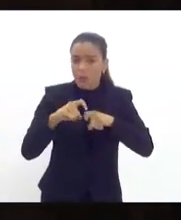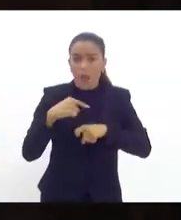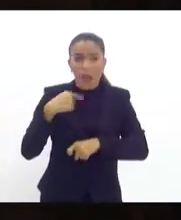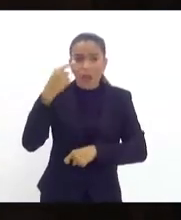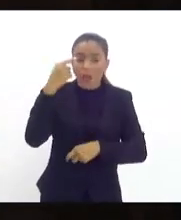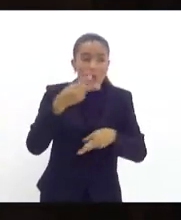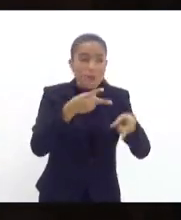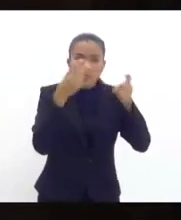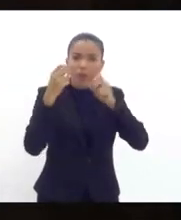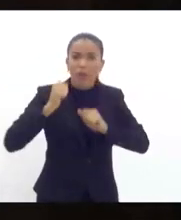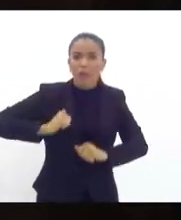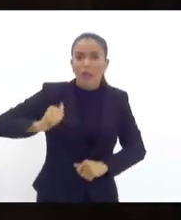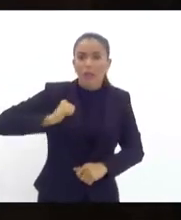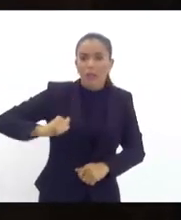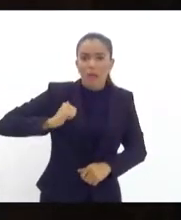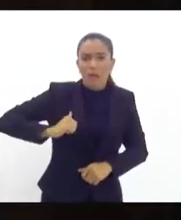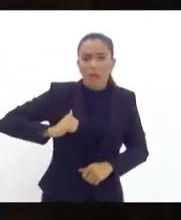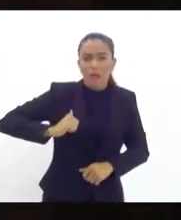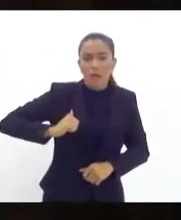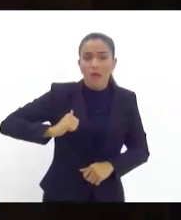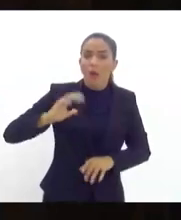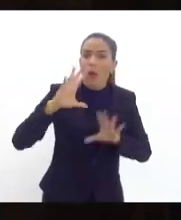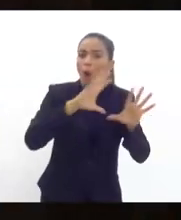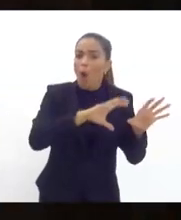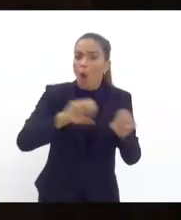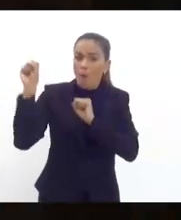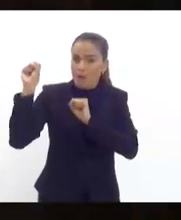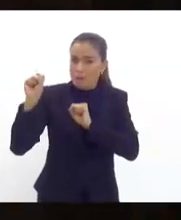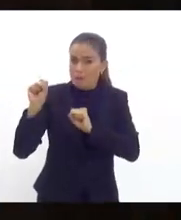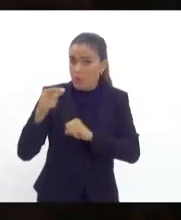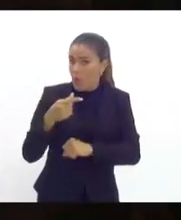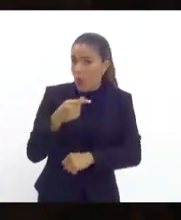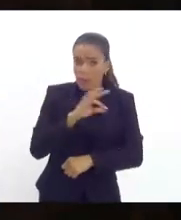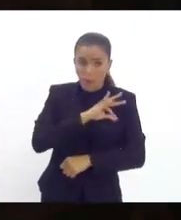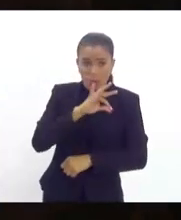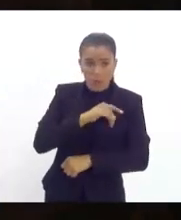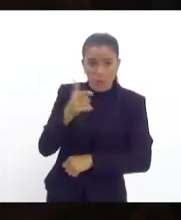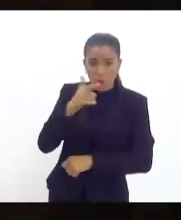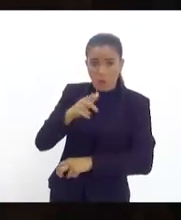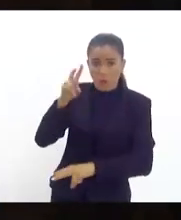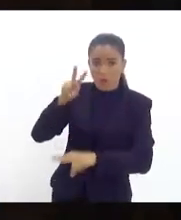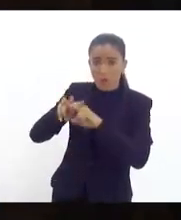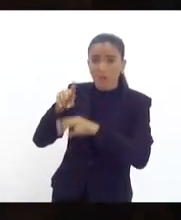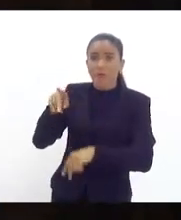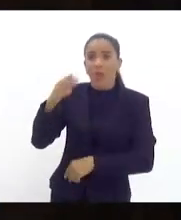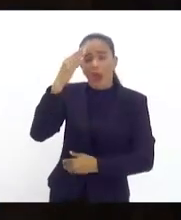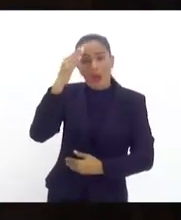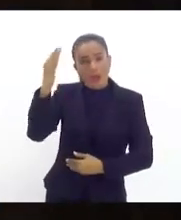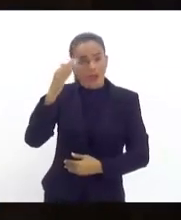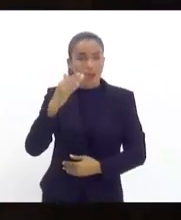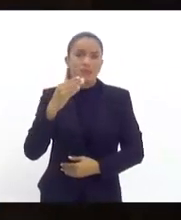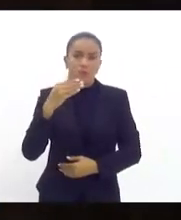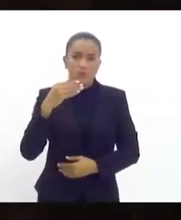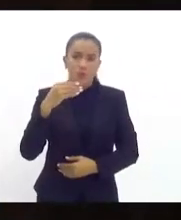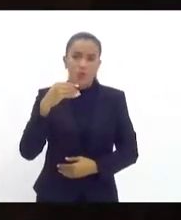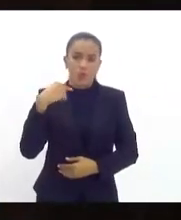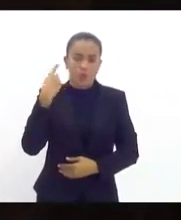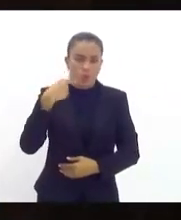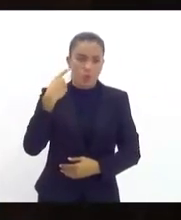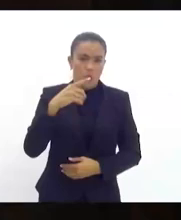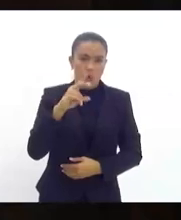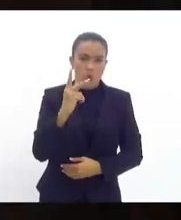prestou atenção na bolsa de cada meter na mão na bolsa dela eles não foram pegos agradeço muito ao Comandante e é o Dr Hilton que